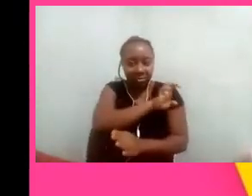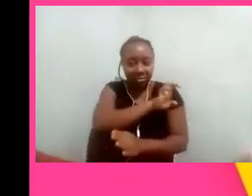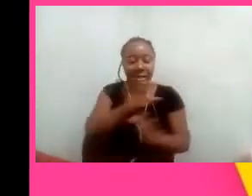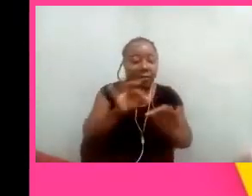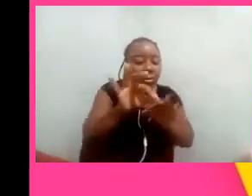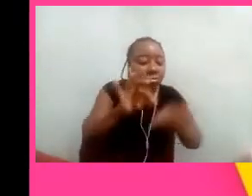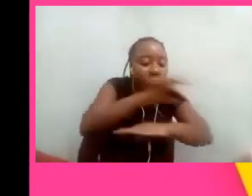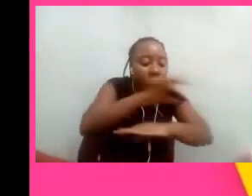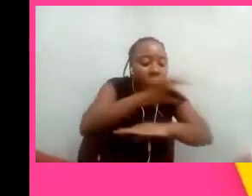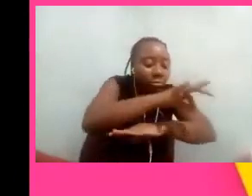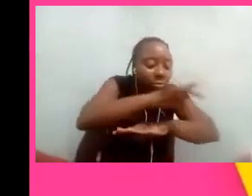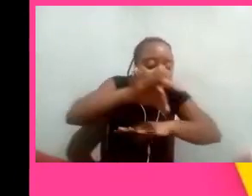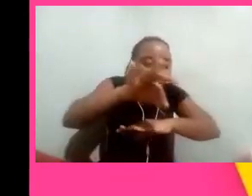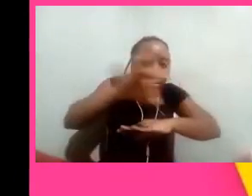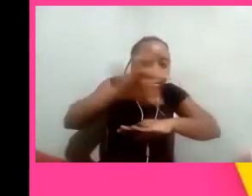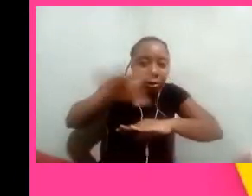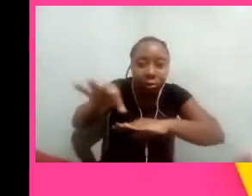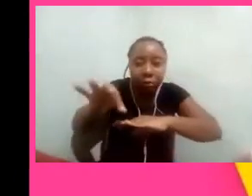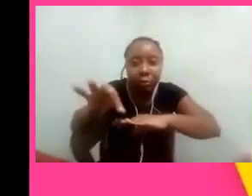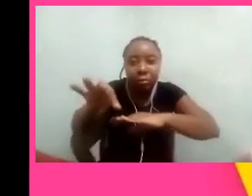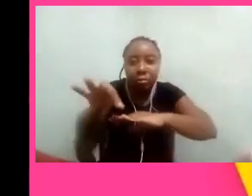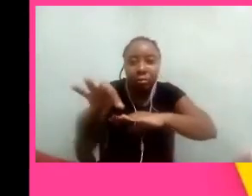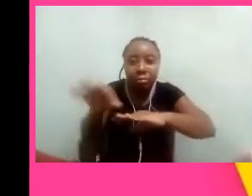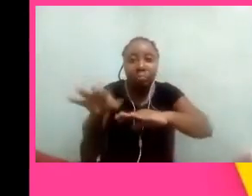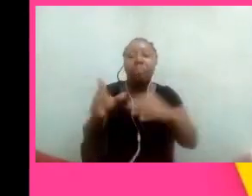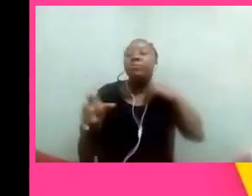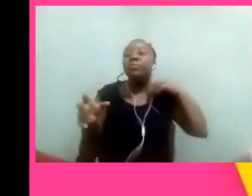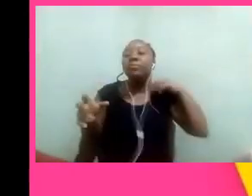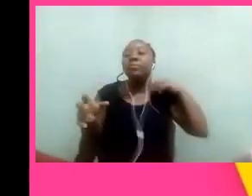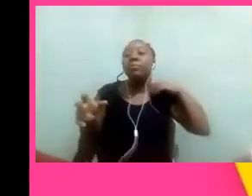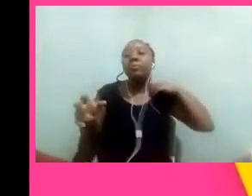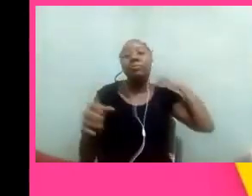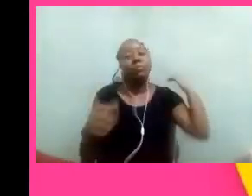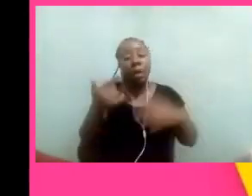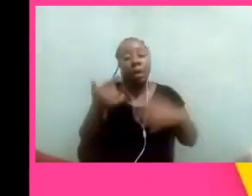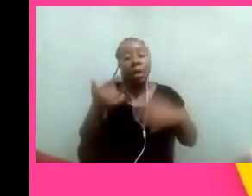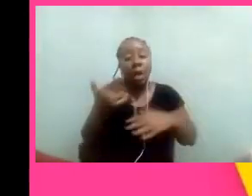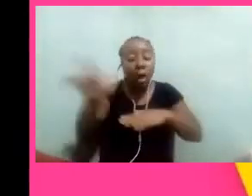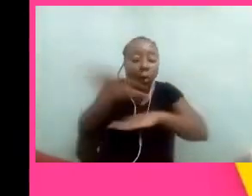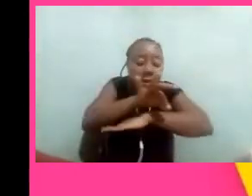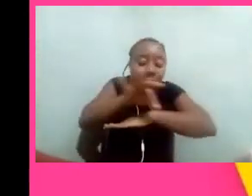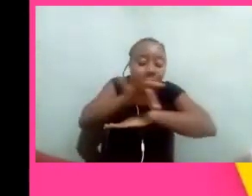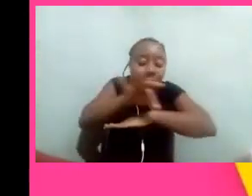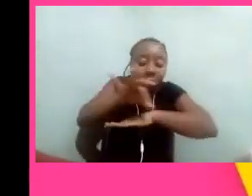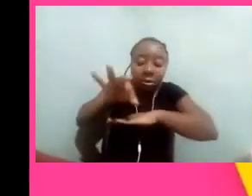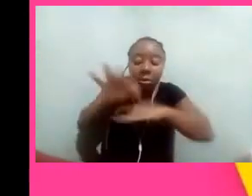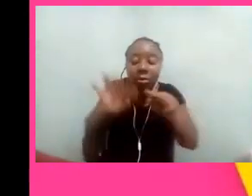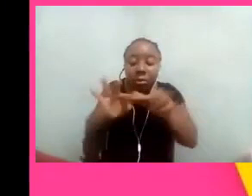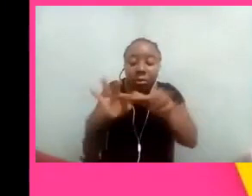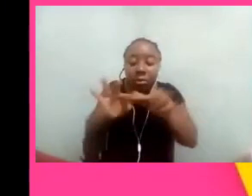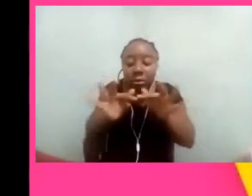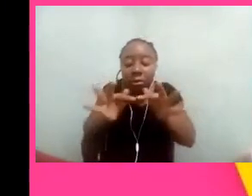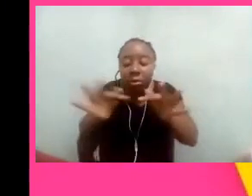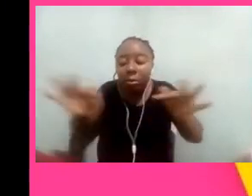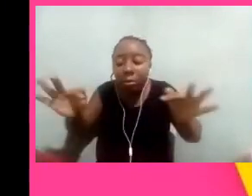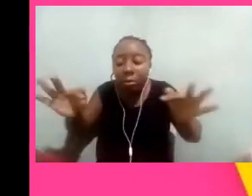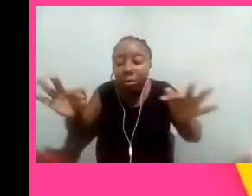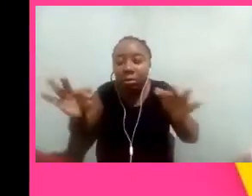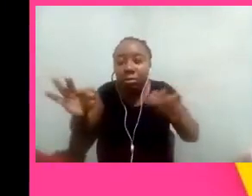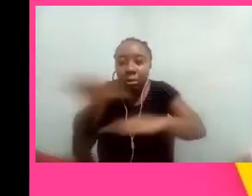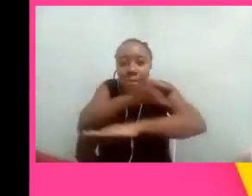a lapiseira. Aí eu pego aqui a outra linha e risco com a